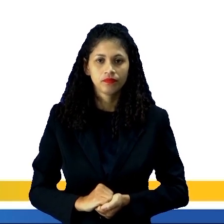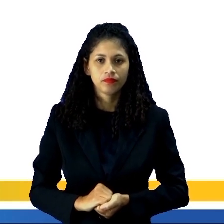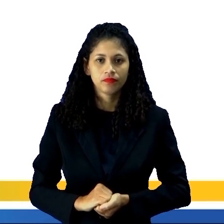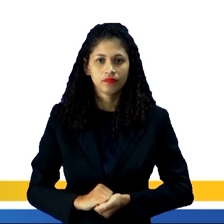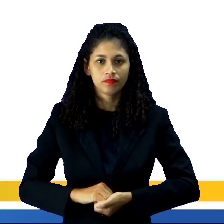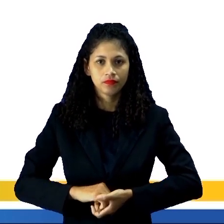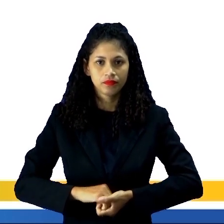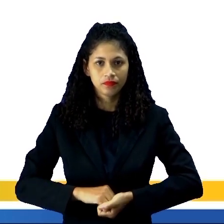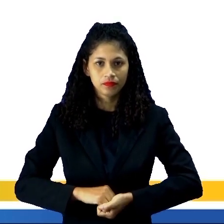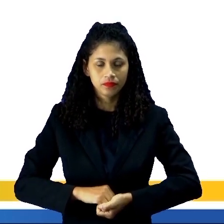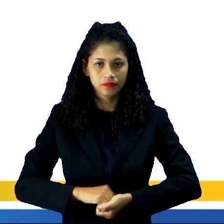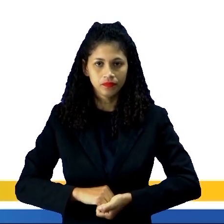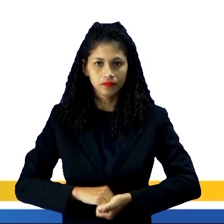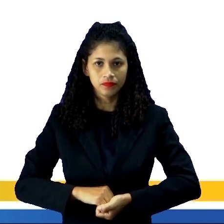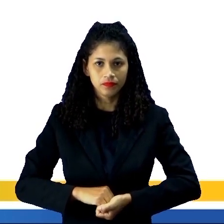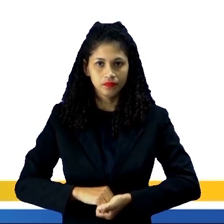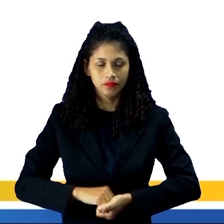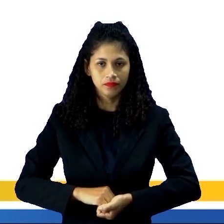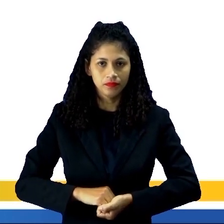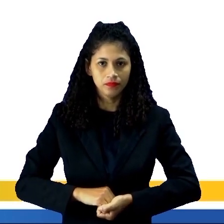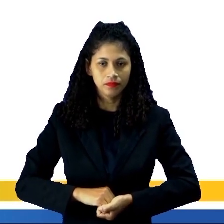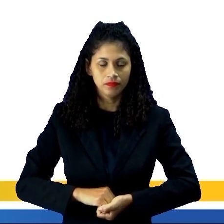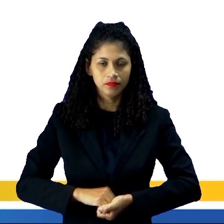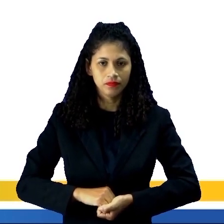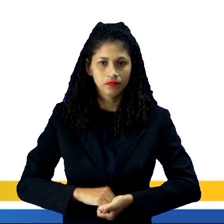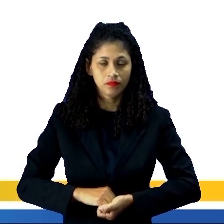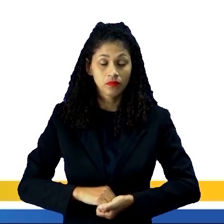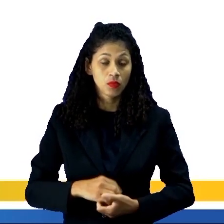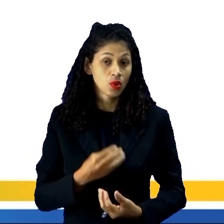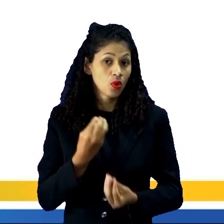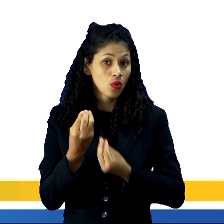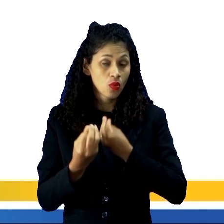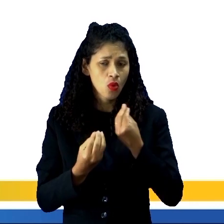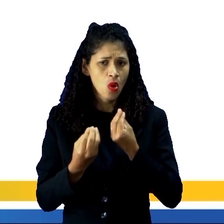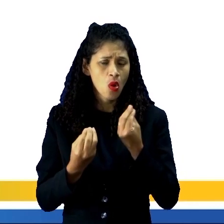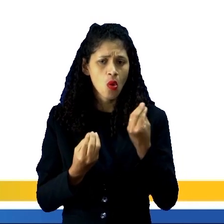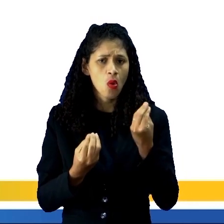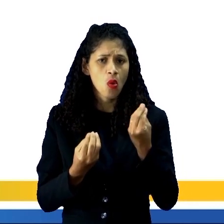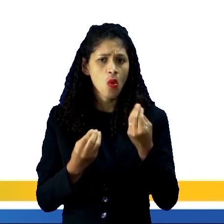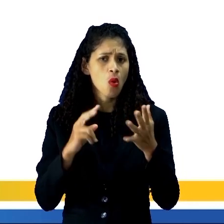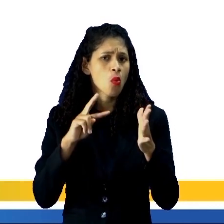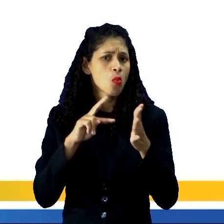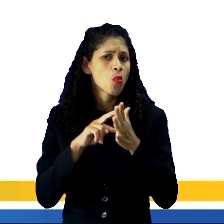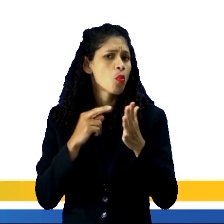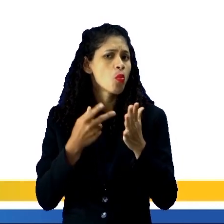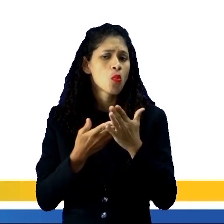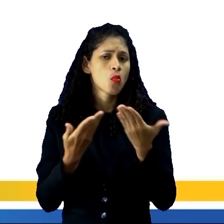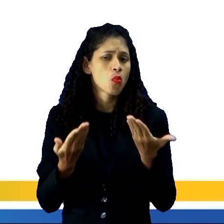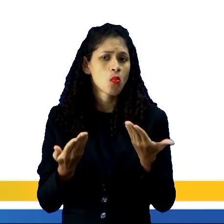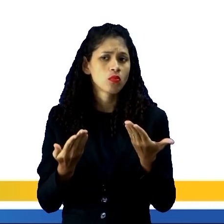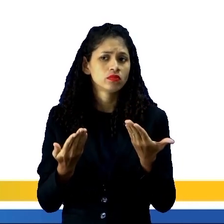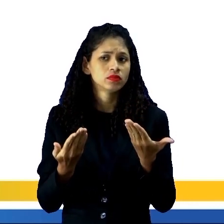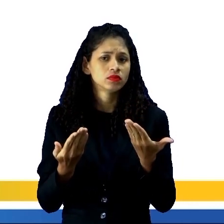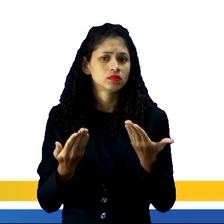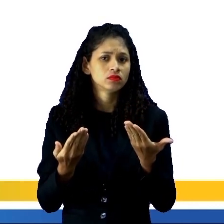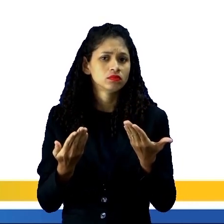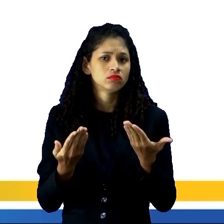How can we define this piece of furniture? Como nós podemos definir esse pedaço